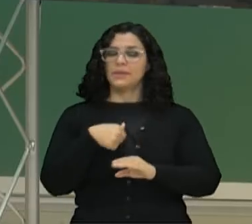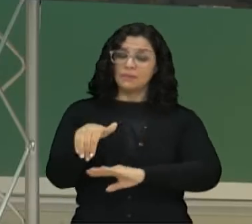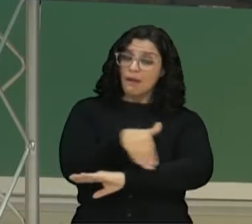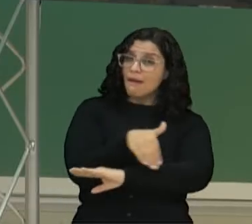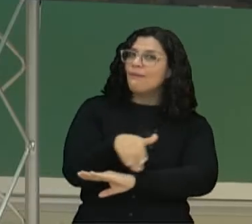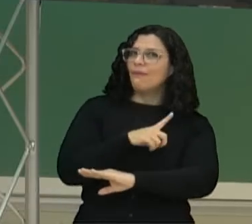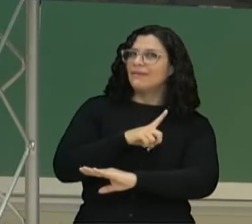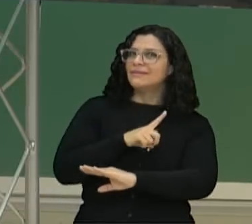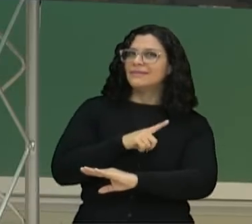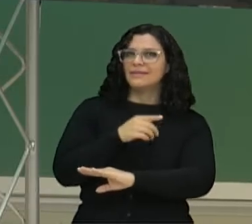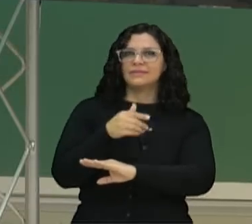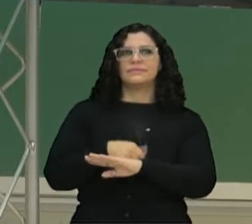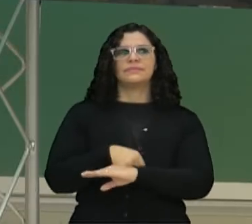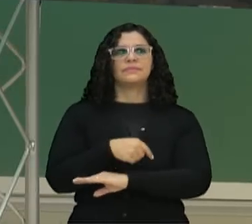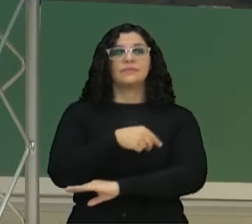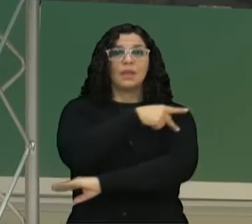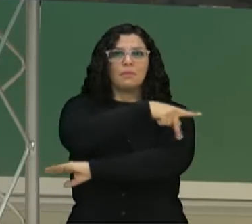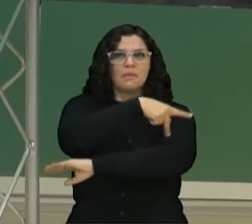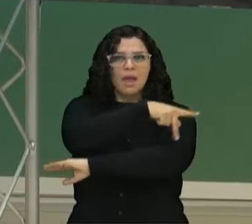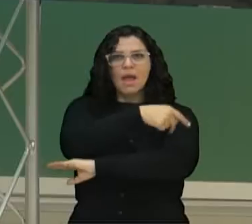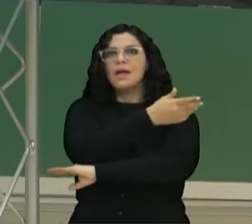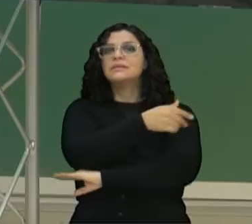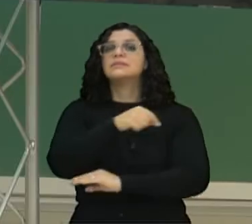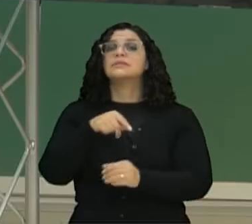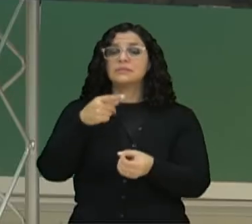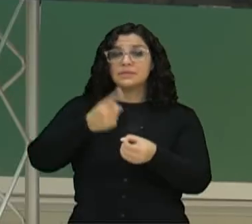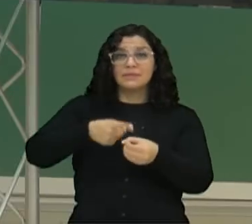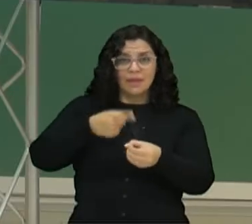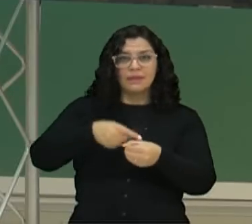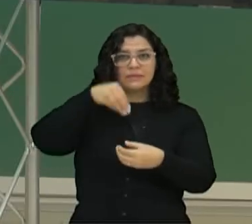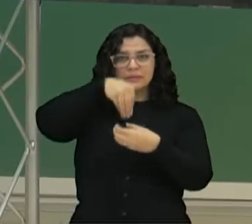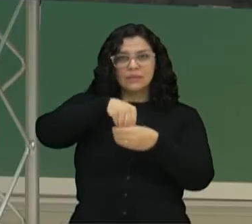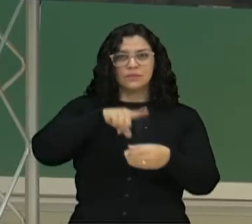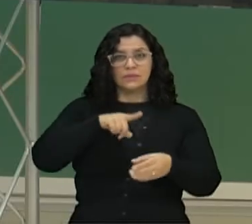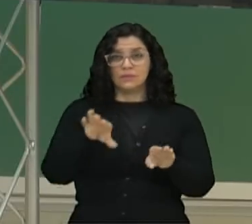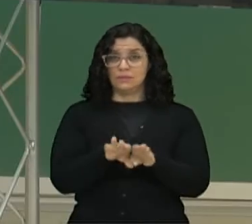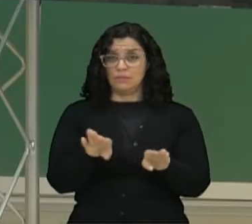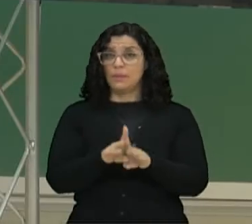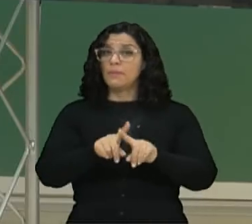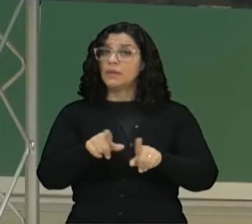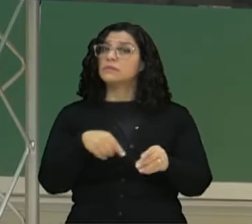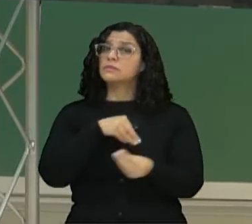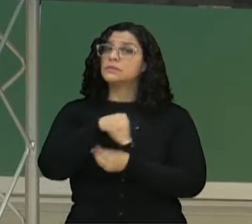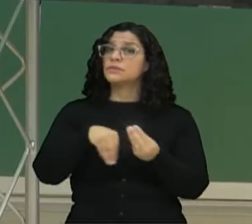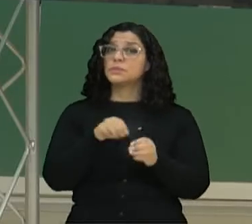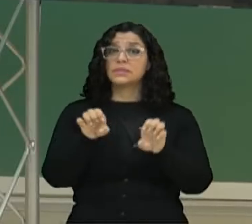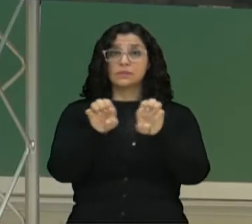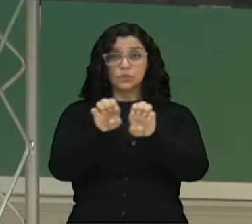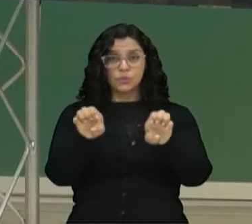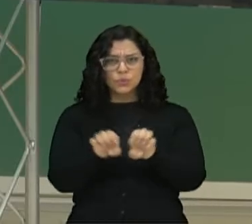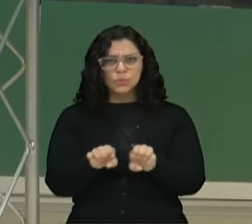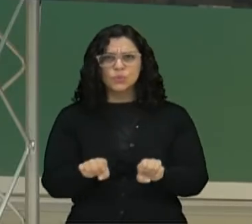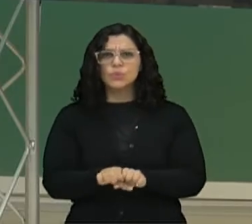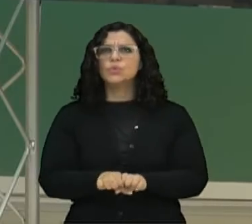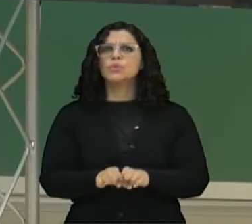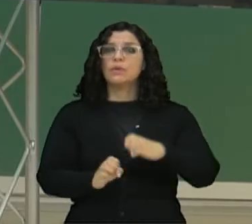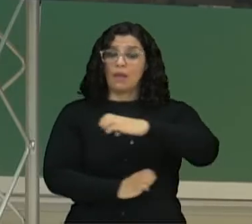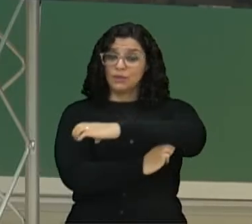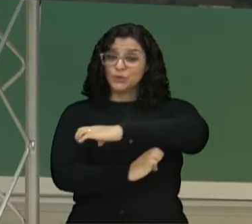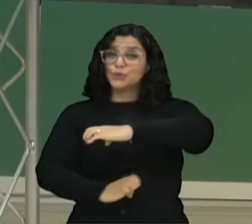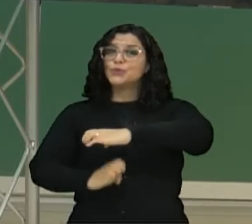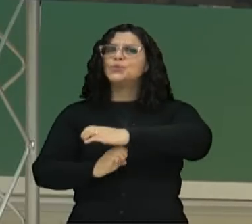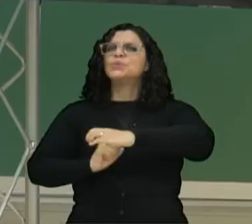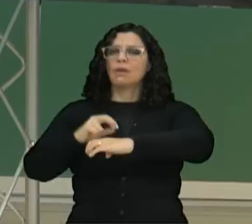mas parques, enfim, no meio mais urbano, mas envolvem também estruturas, né, dos parques como